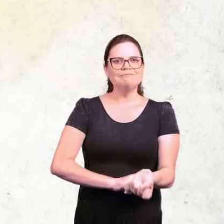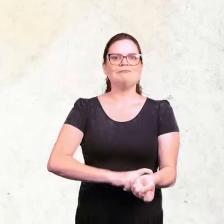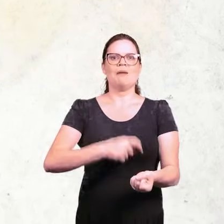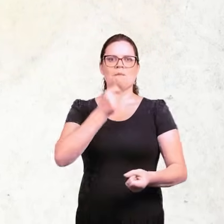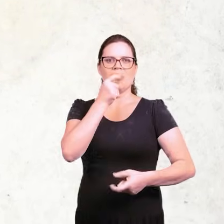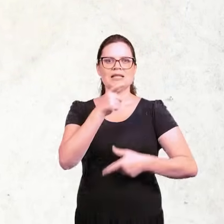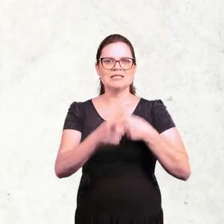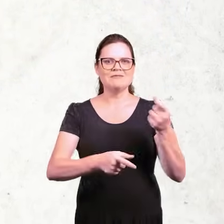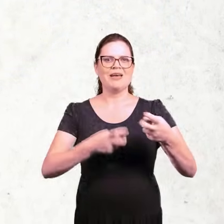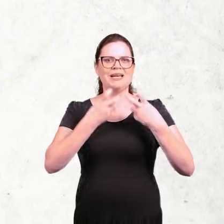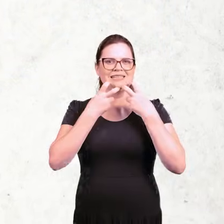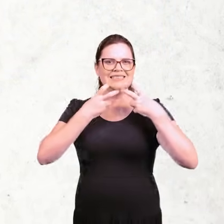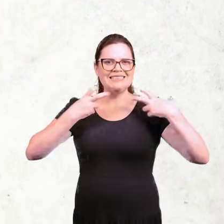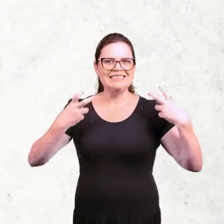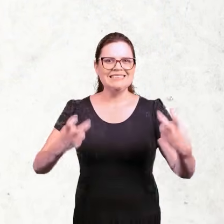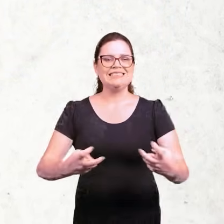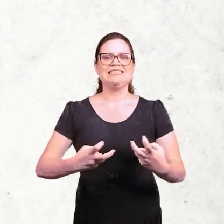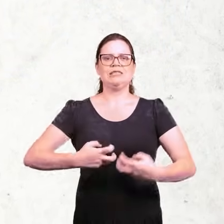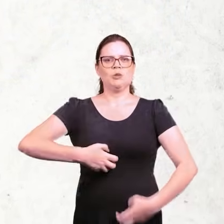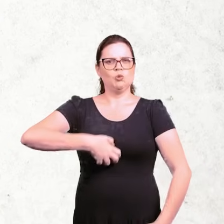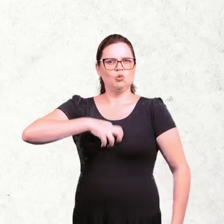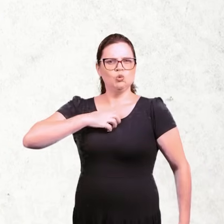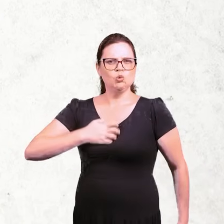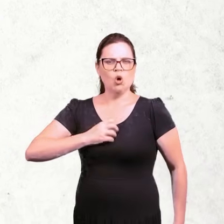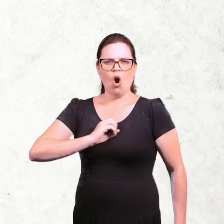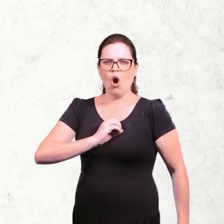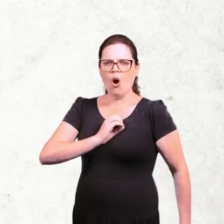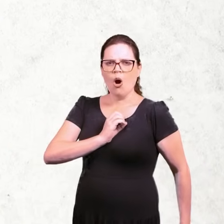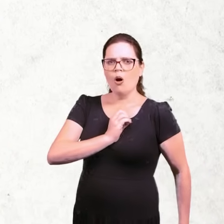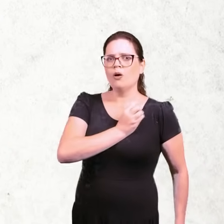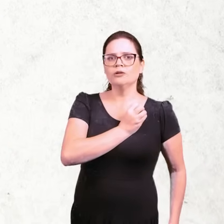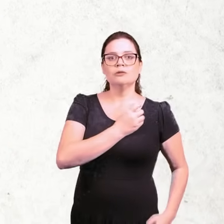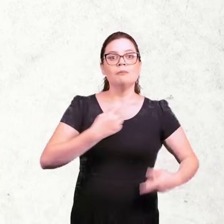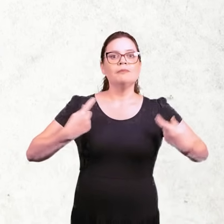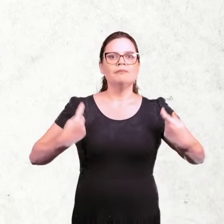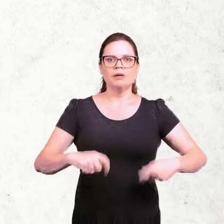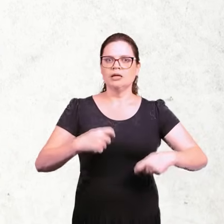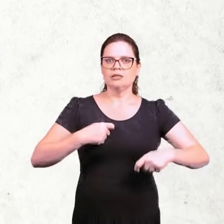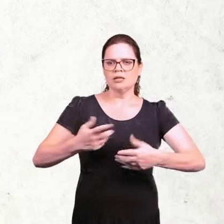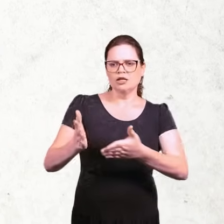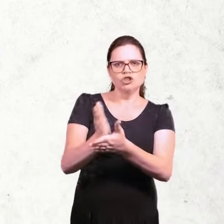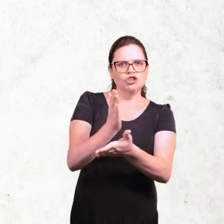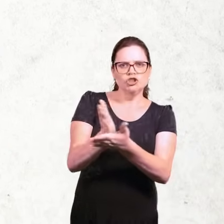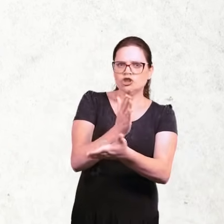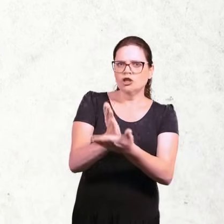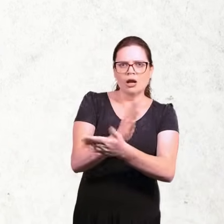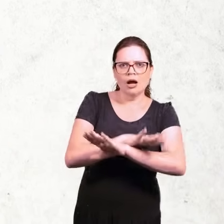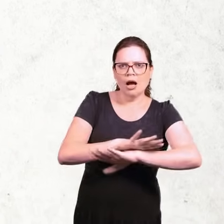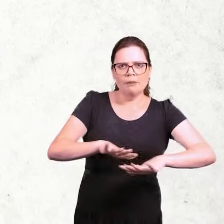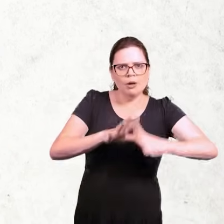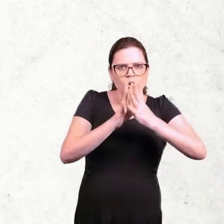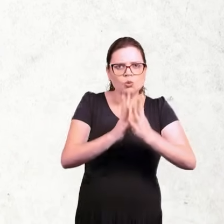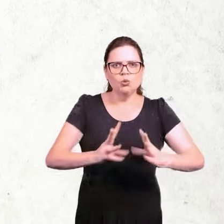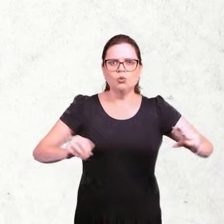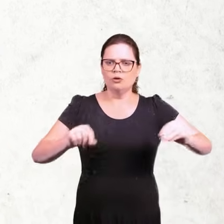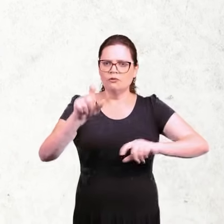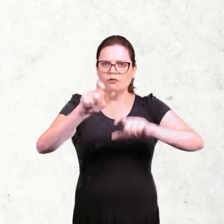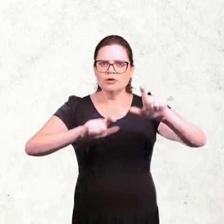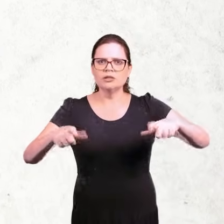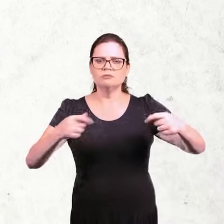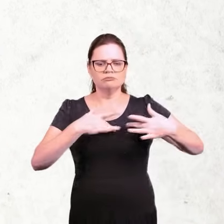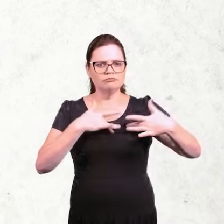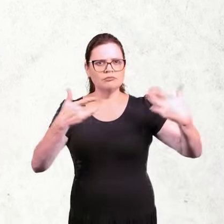e blasfêmias e toda malícia seja tirada entre vós. Antes, sejam uns para com os outros